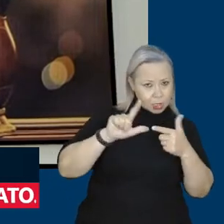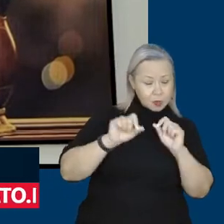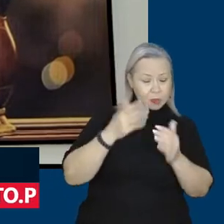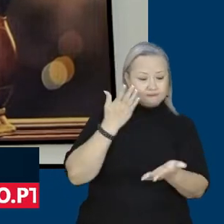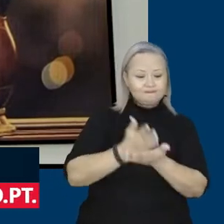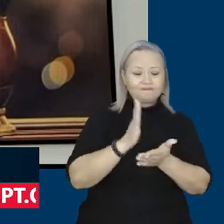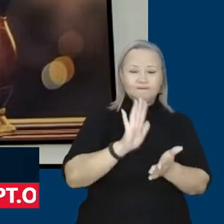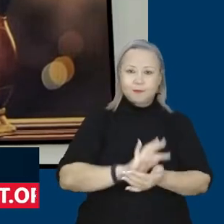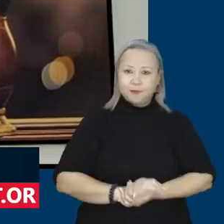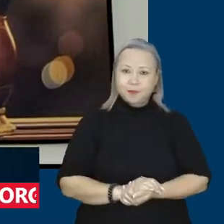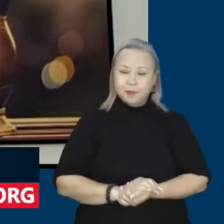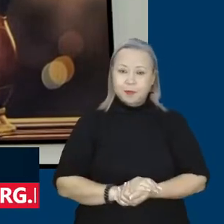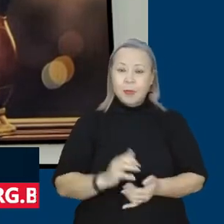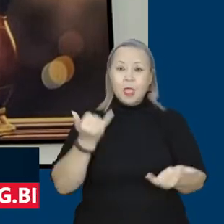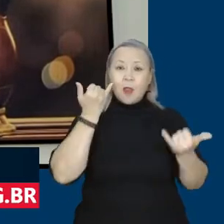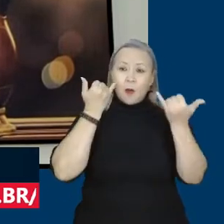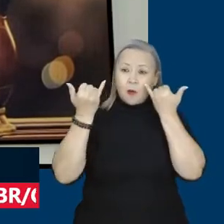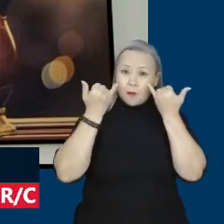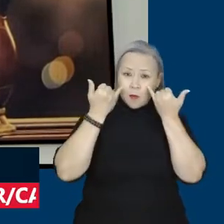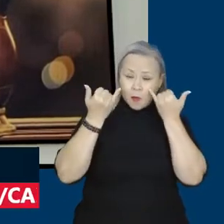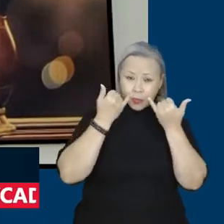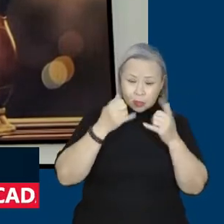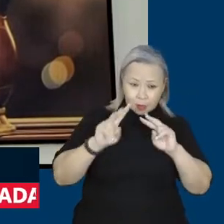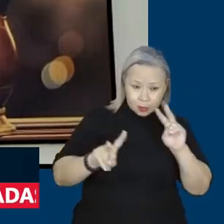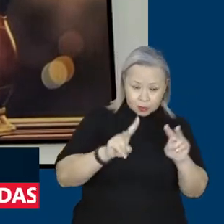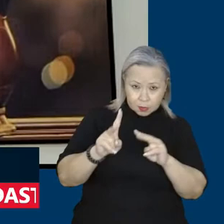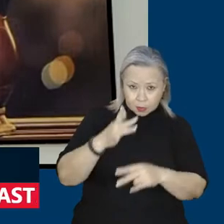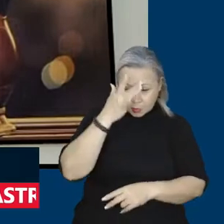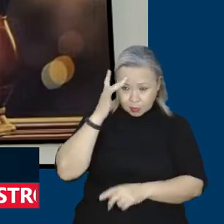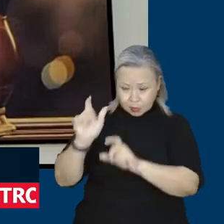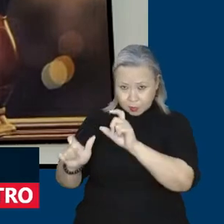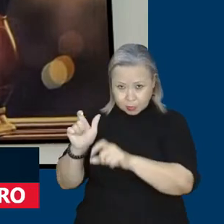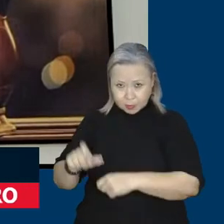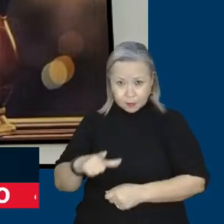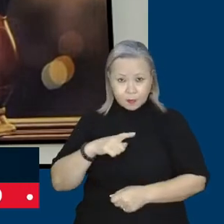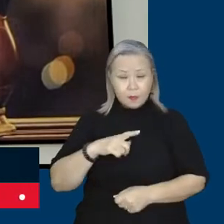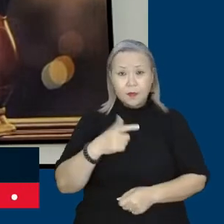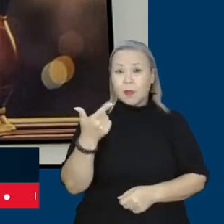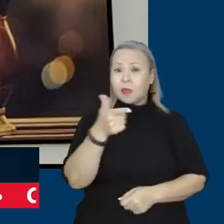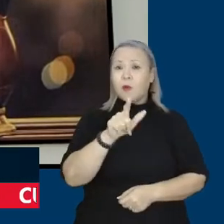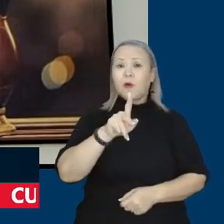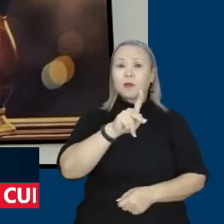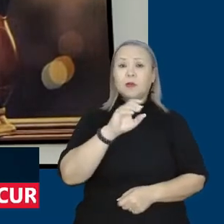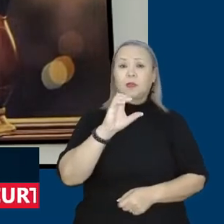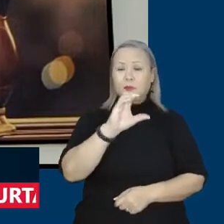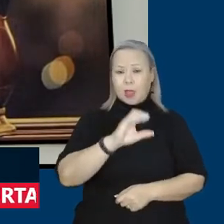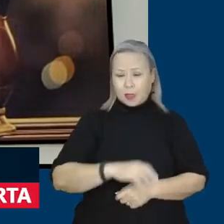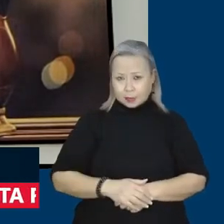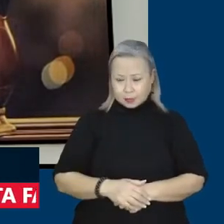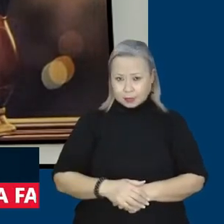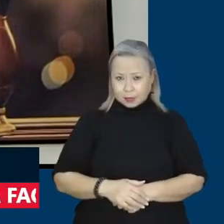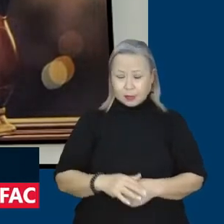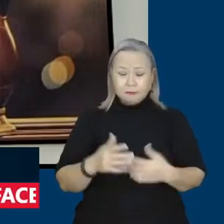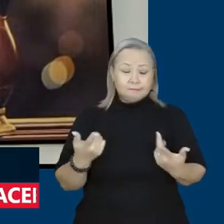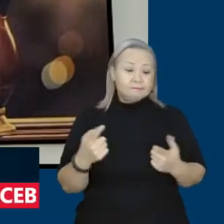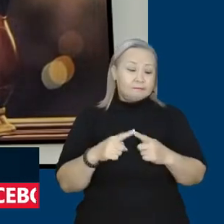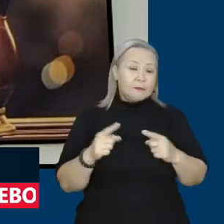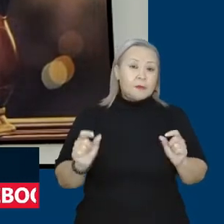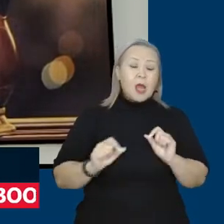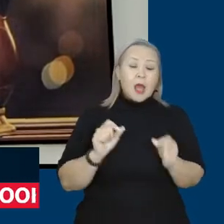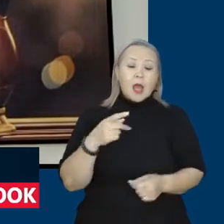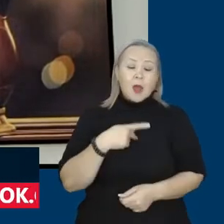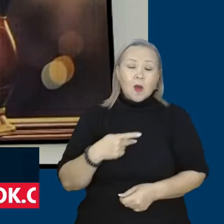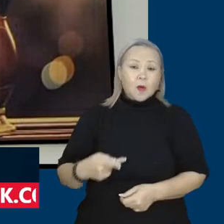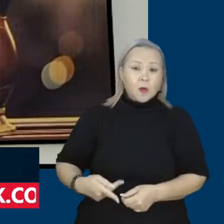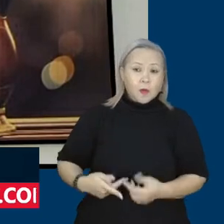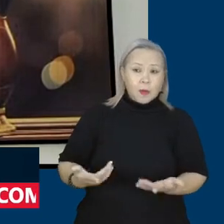acabando só com uma informação para entrar nos ouvindo existe outraspectos você não é pensada mas o Davi eu nunca é o